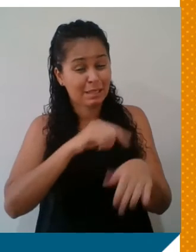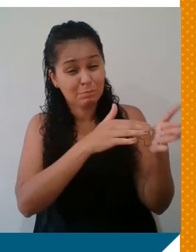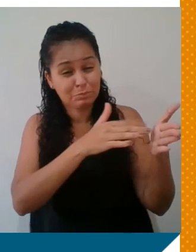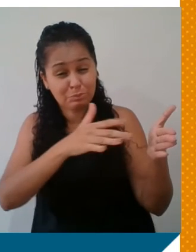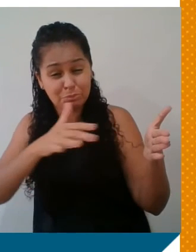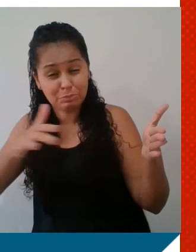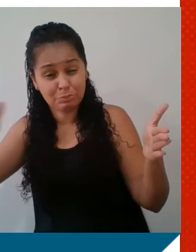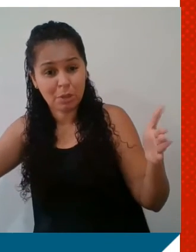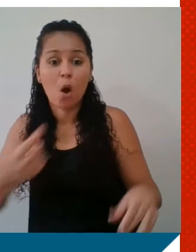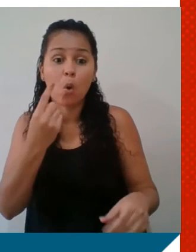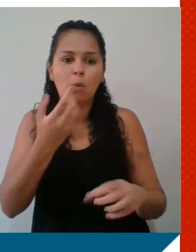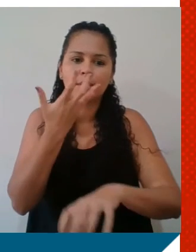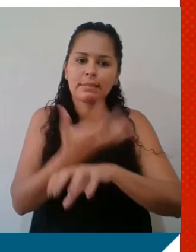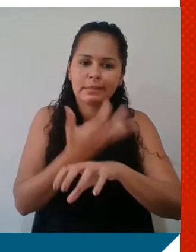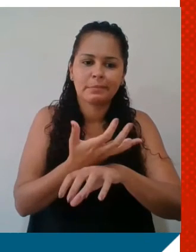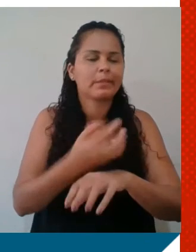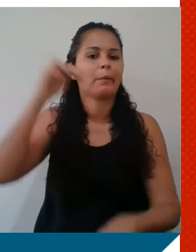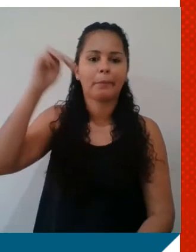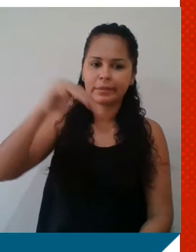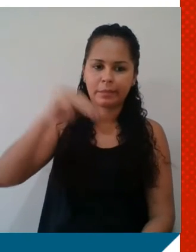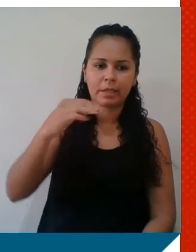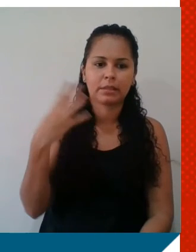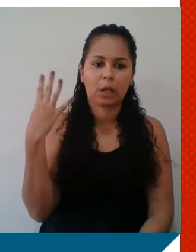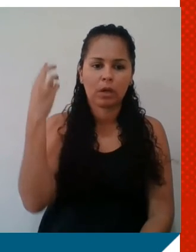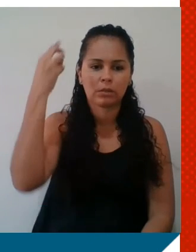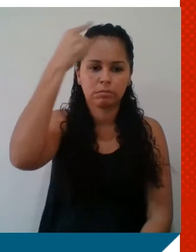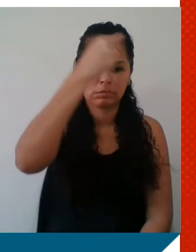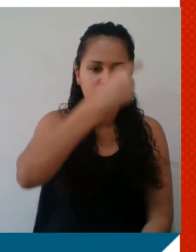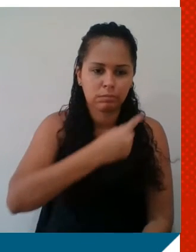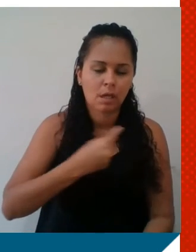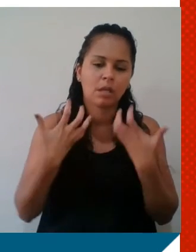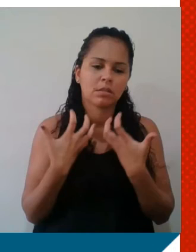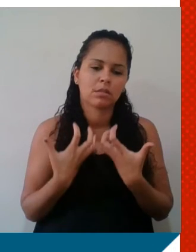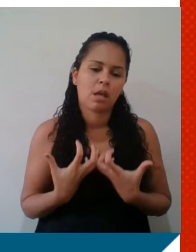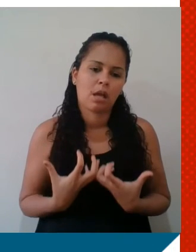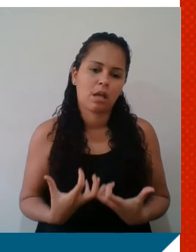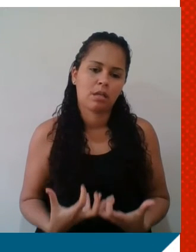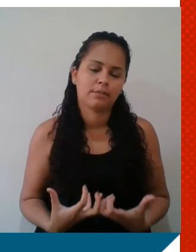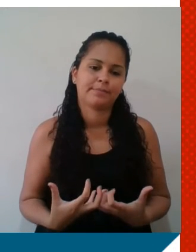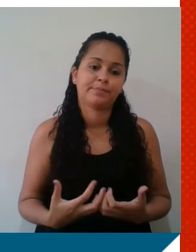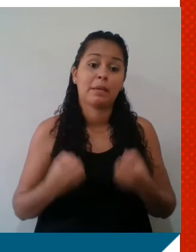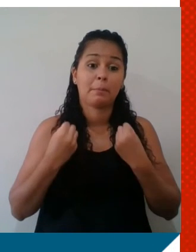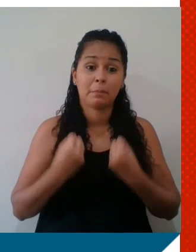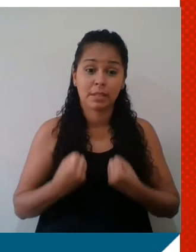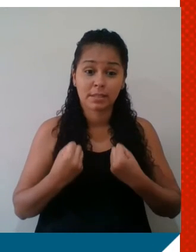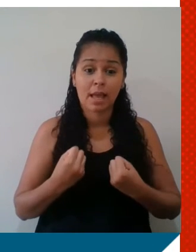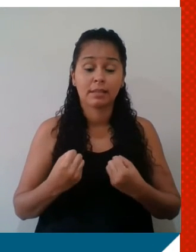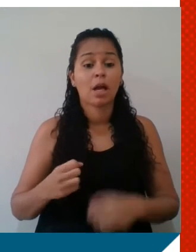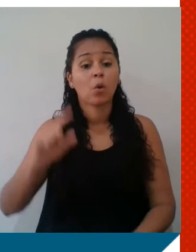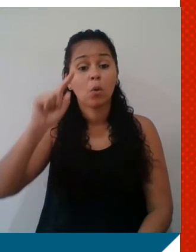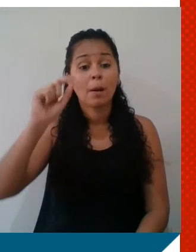muito cansativo. Então, você passa 4 horas seguidas estudando matemática, você fica muito cansado. Por quê? O ideal, então, o